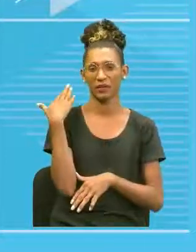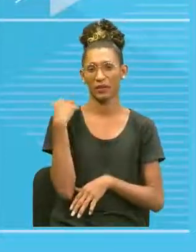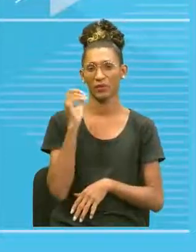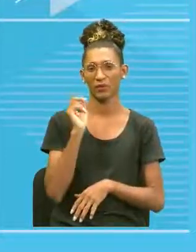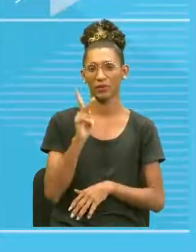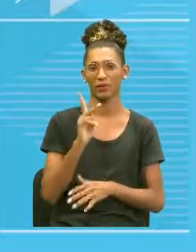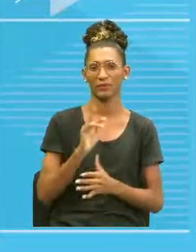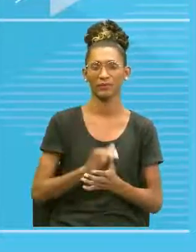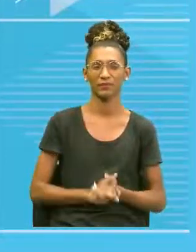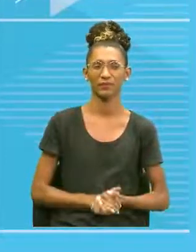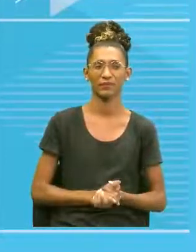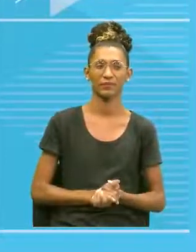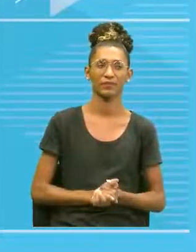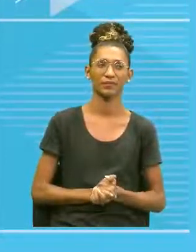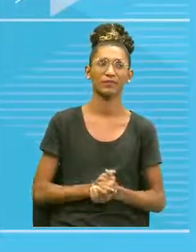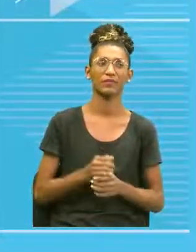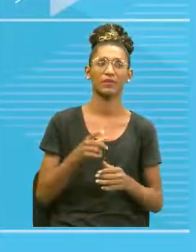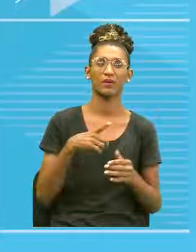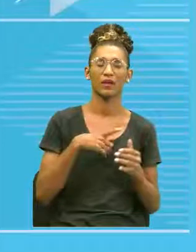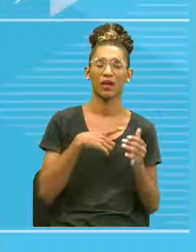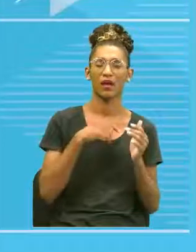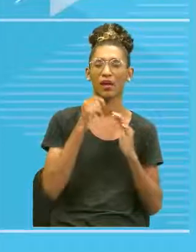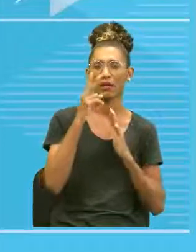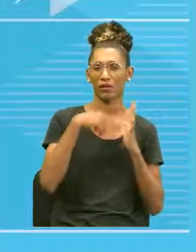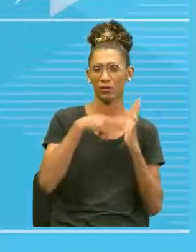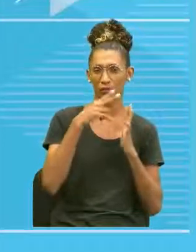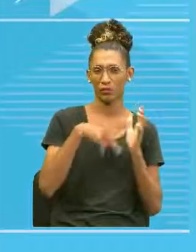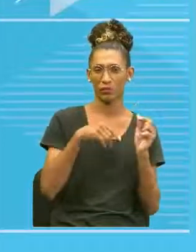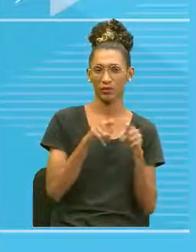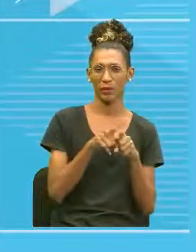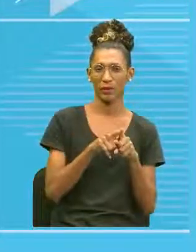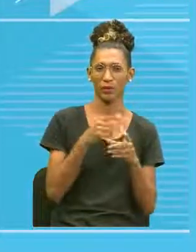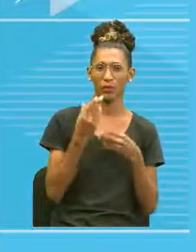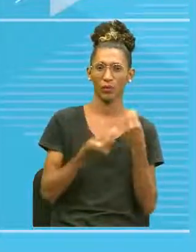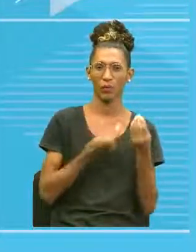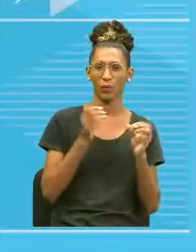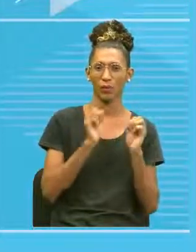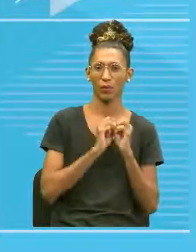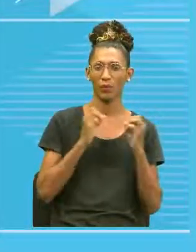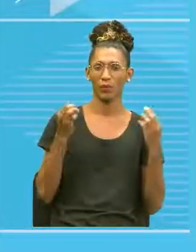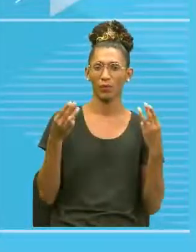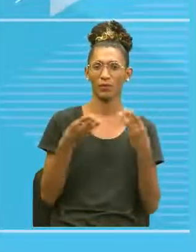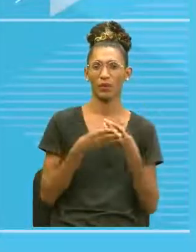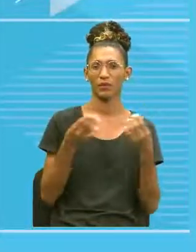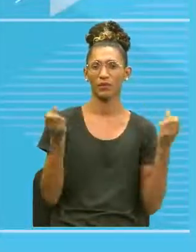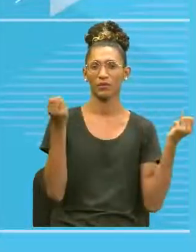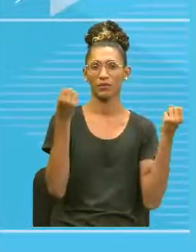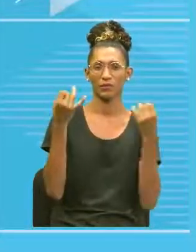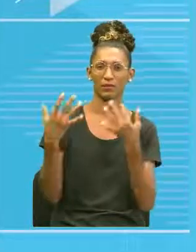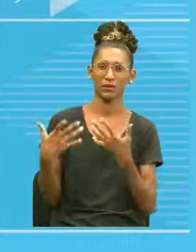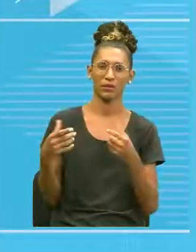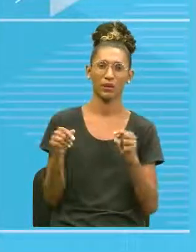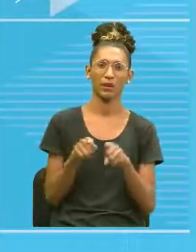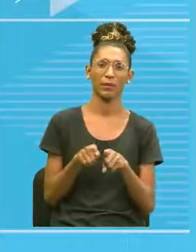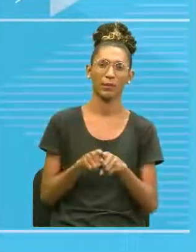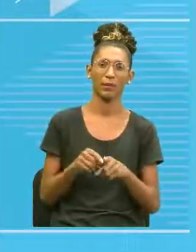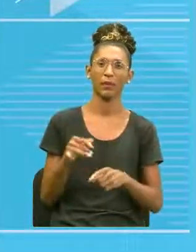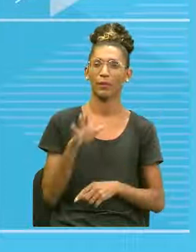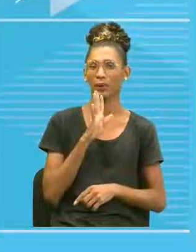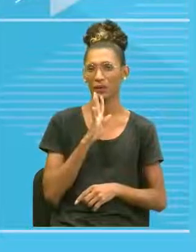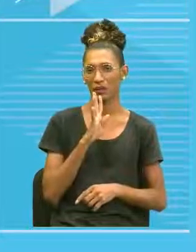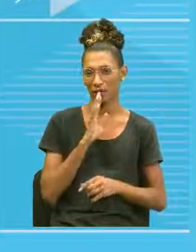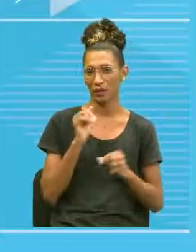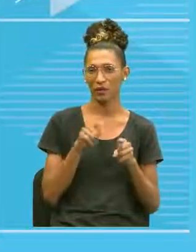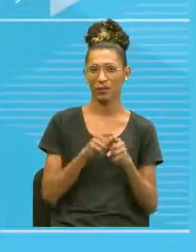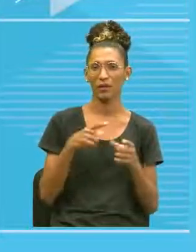bom então Acompanha comigo aqui as leituras não é o que é que os slides que a gente vai conhecer a formação a gente vai